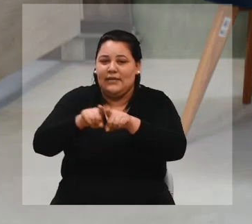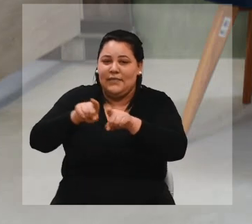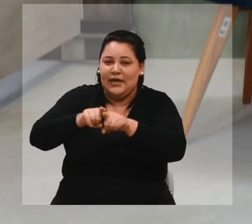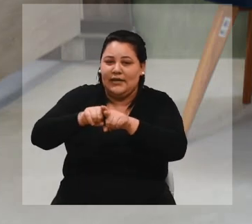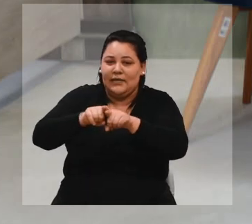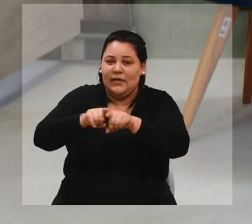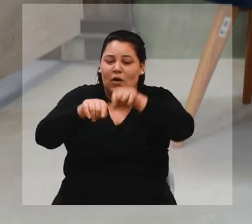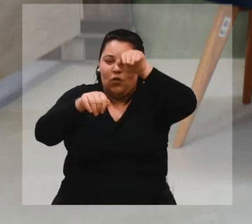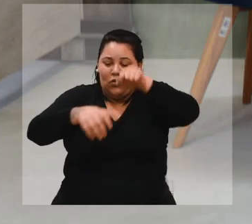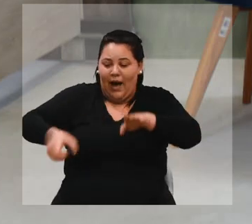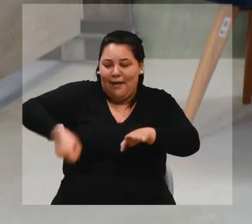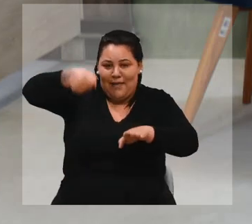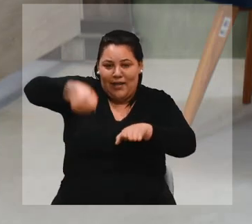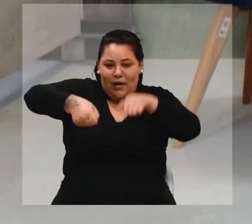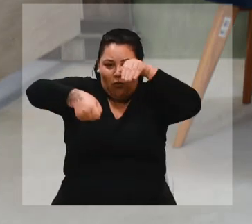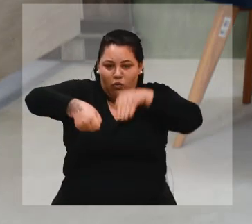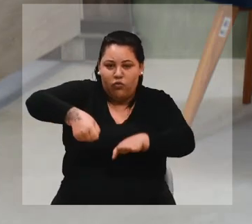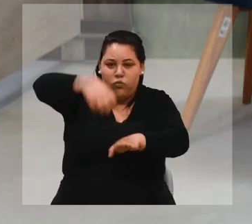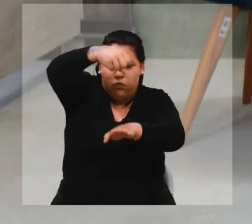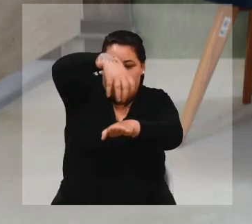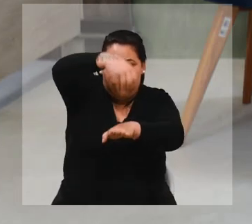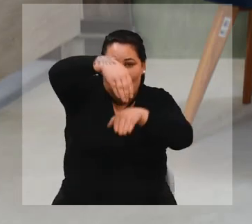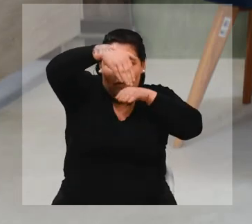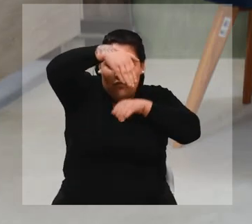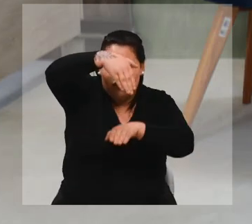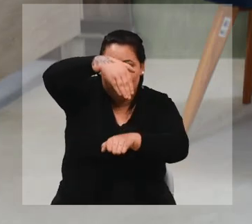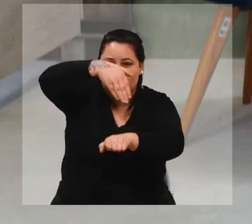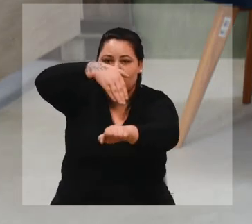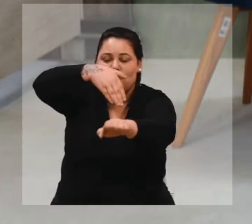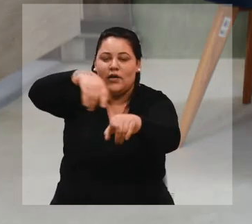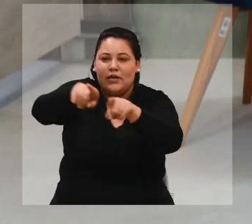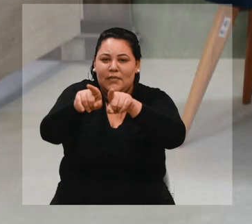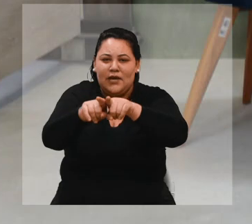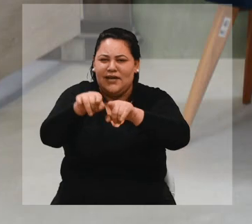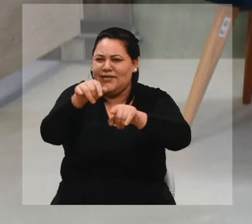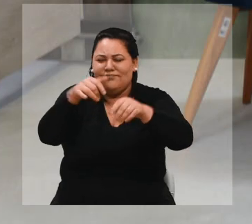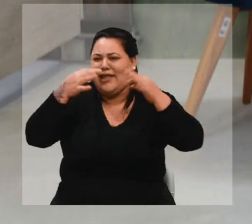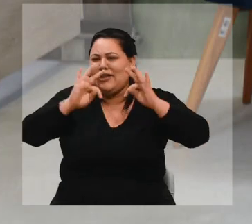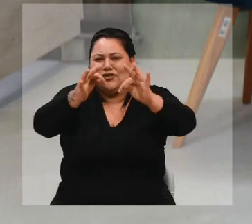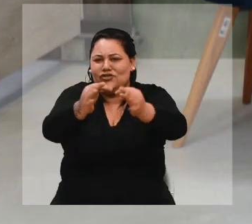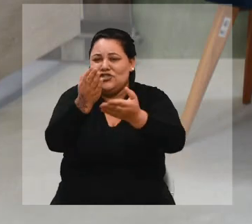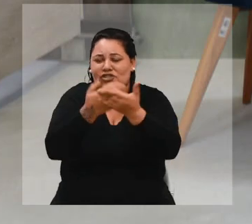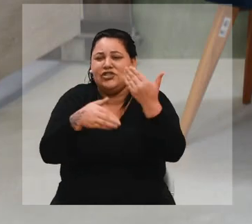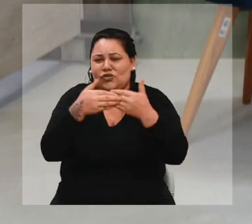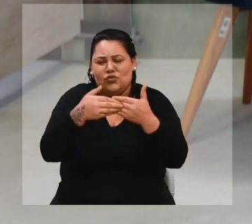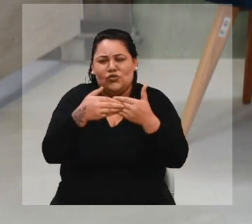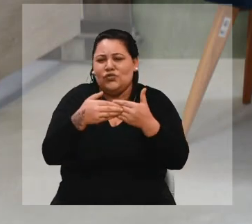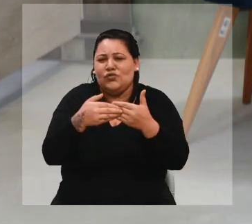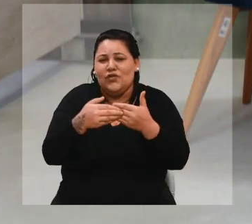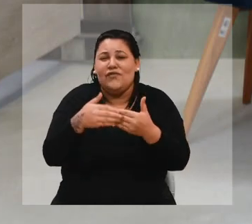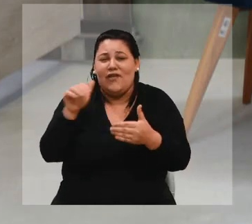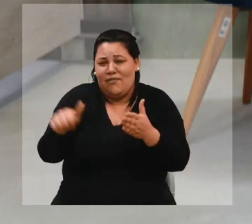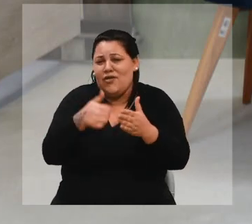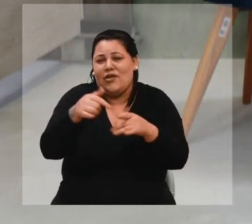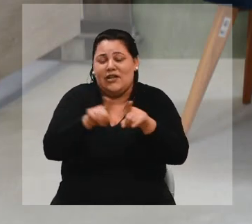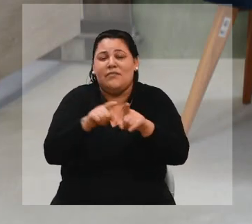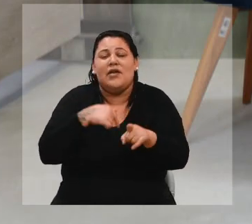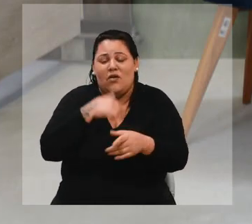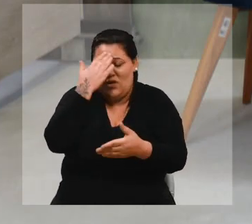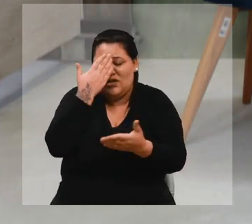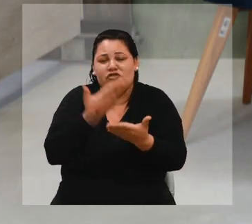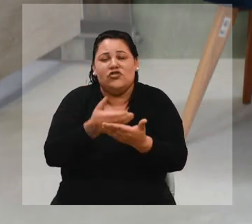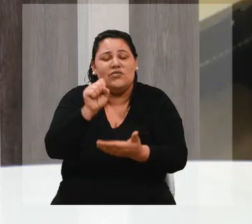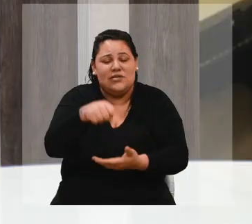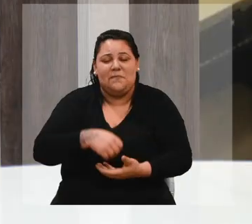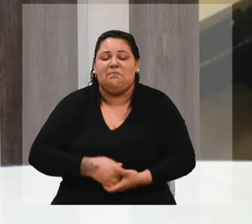de alfândega. A partir daí, toda a Serra Gaúcha vai ser beneficiada. Eu aposto muito, eu estou trabalhando muito nisso.